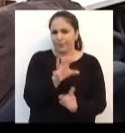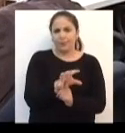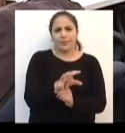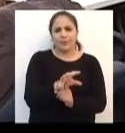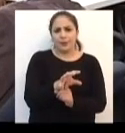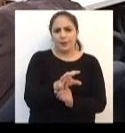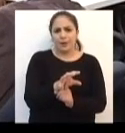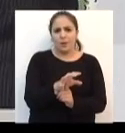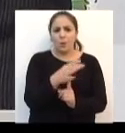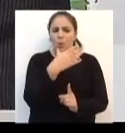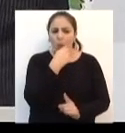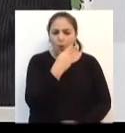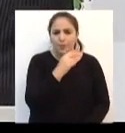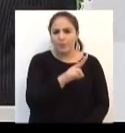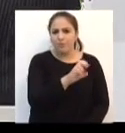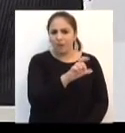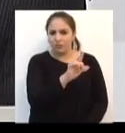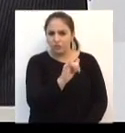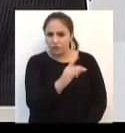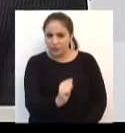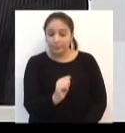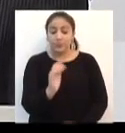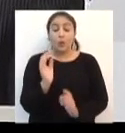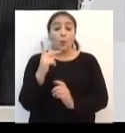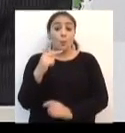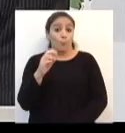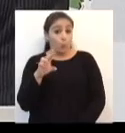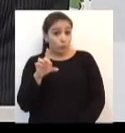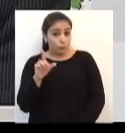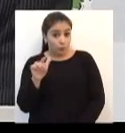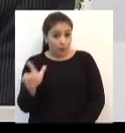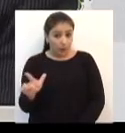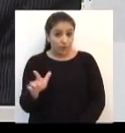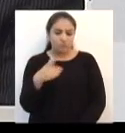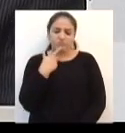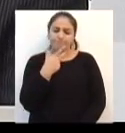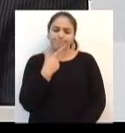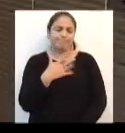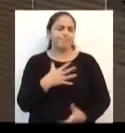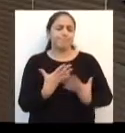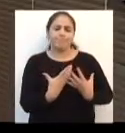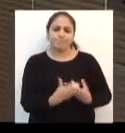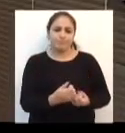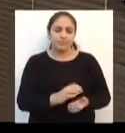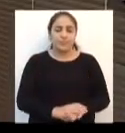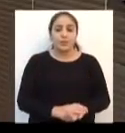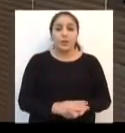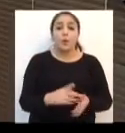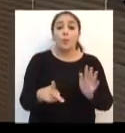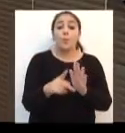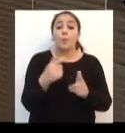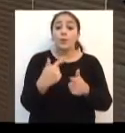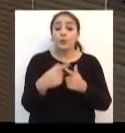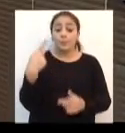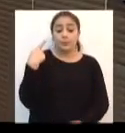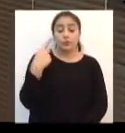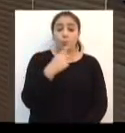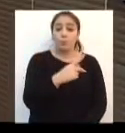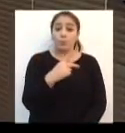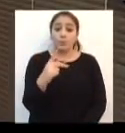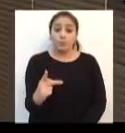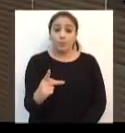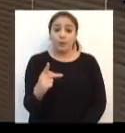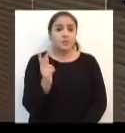e outros apresentaram no Legislativo uma moção de repúdio. Porque o Partido Progressista sempre teve